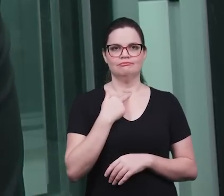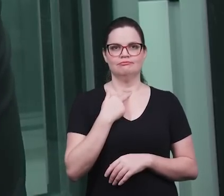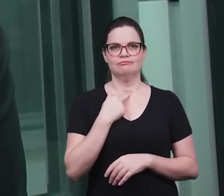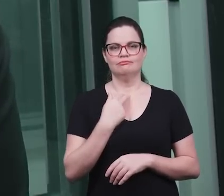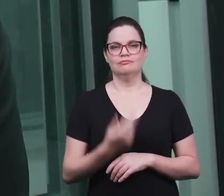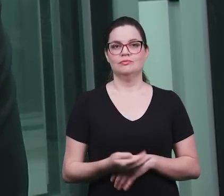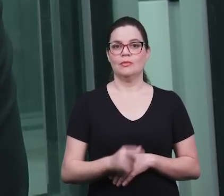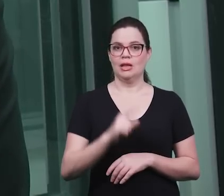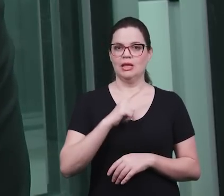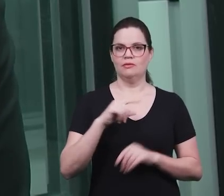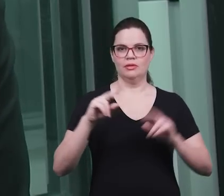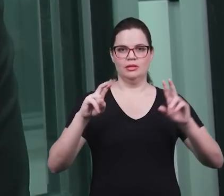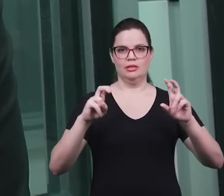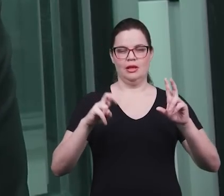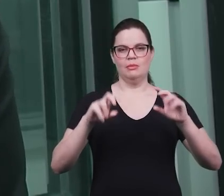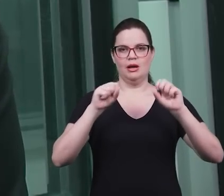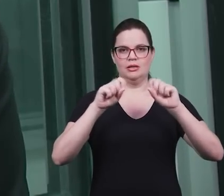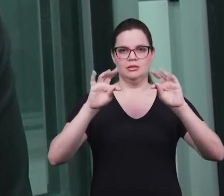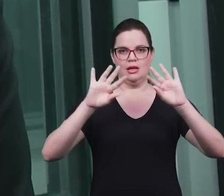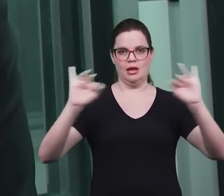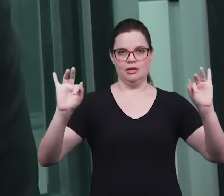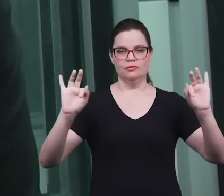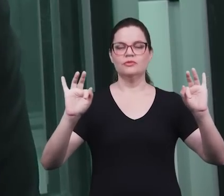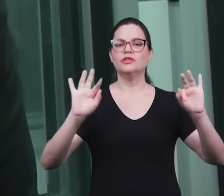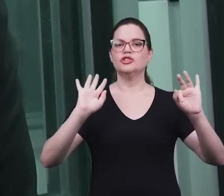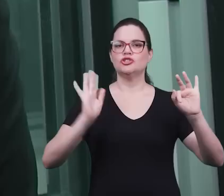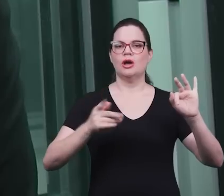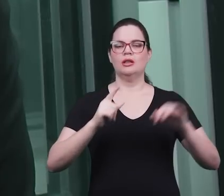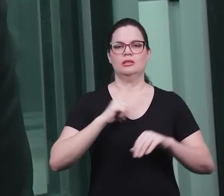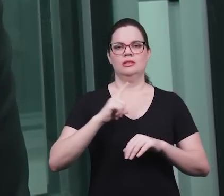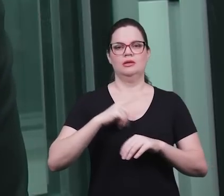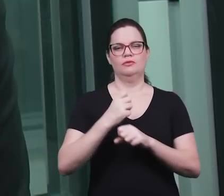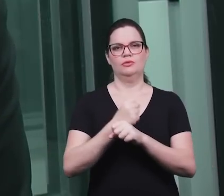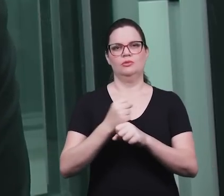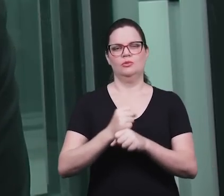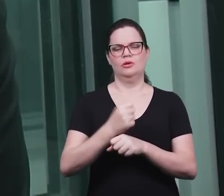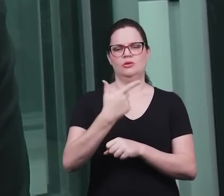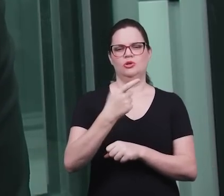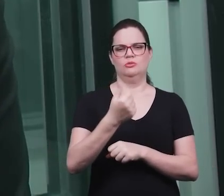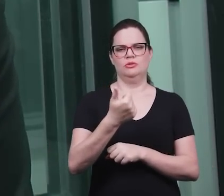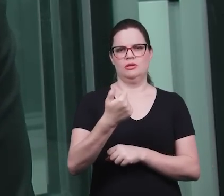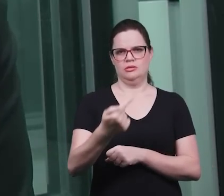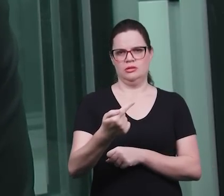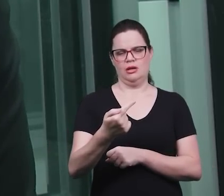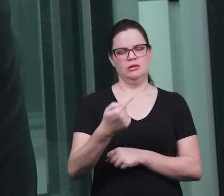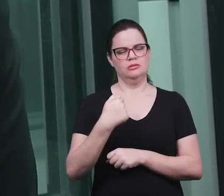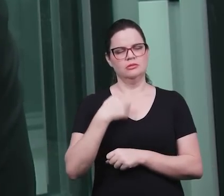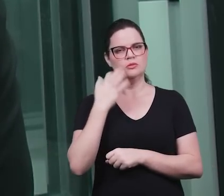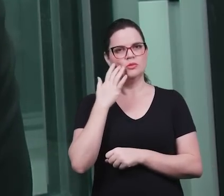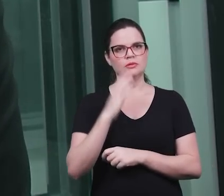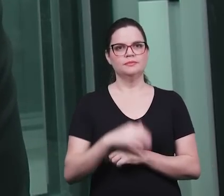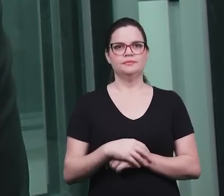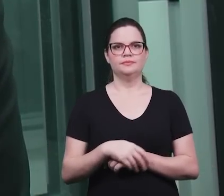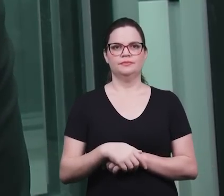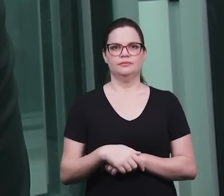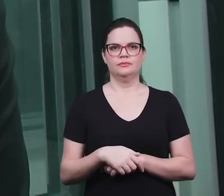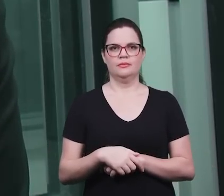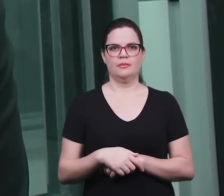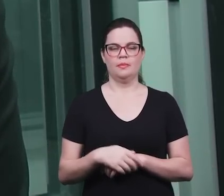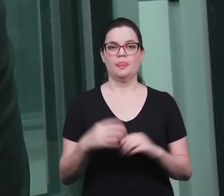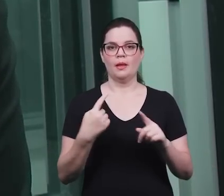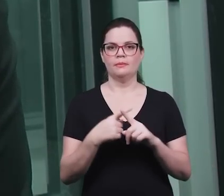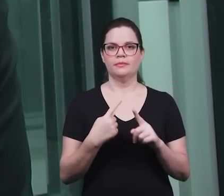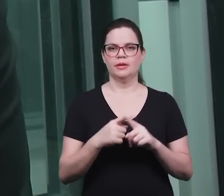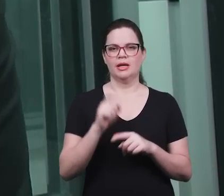tema julgado pelo STF em 2017, salvo engano, e a gente chamava de